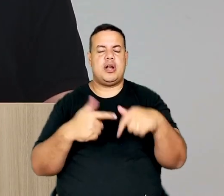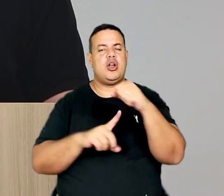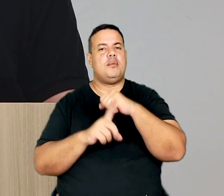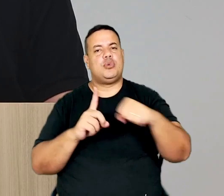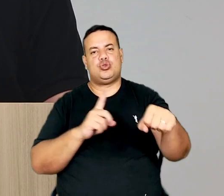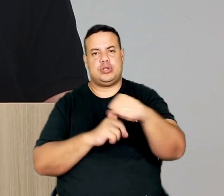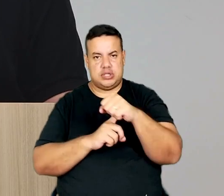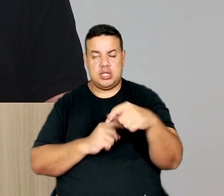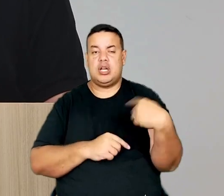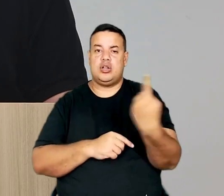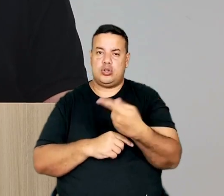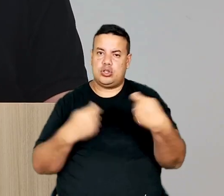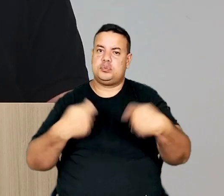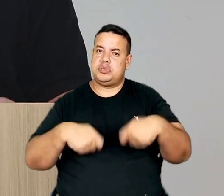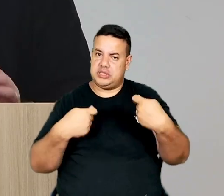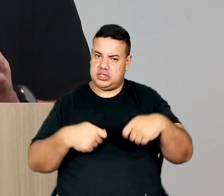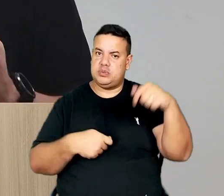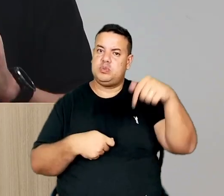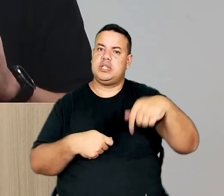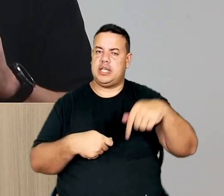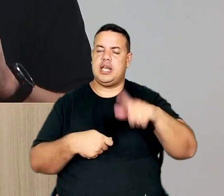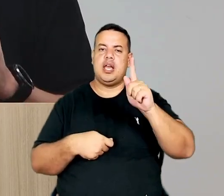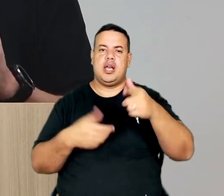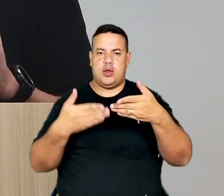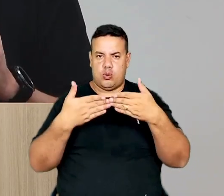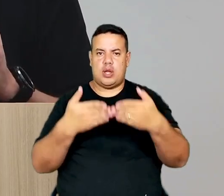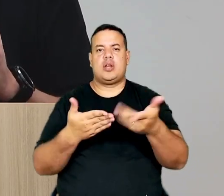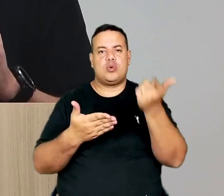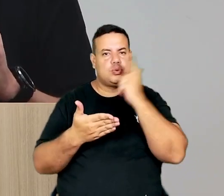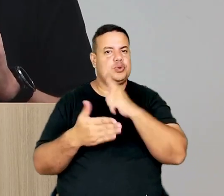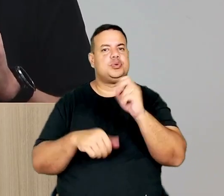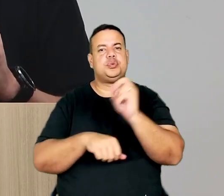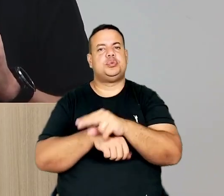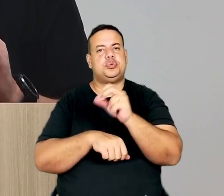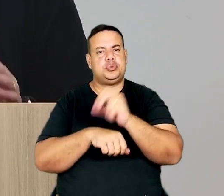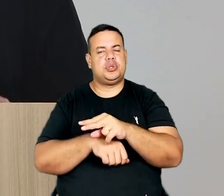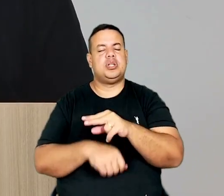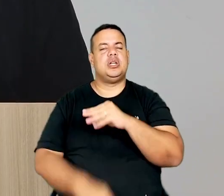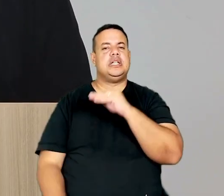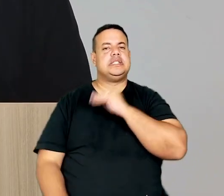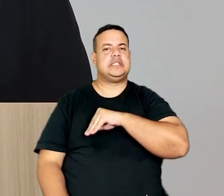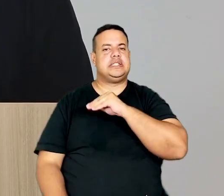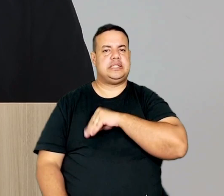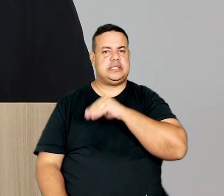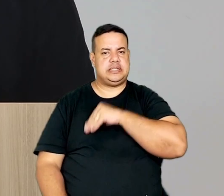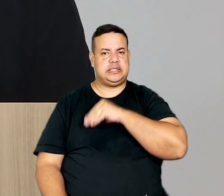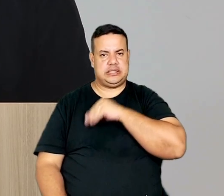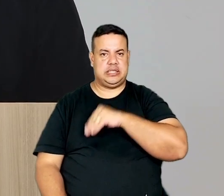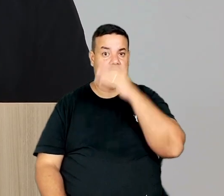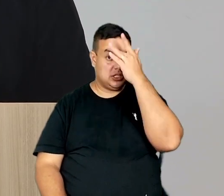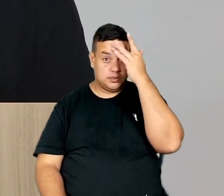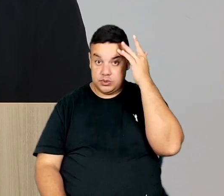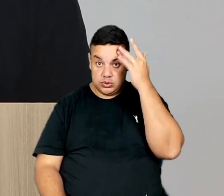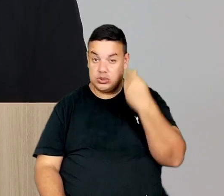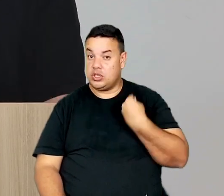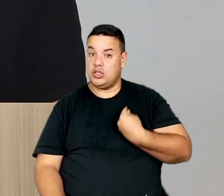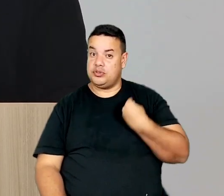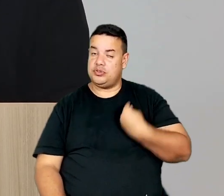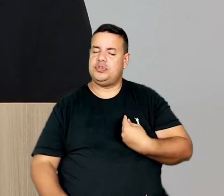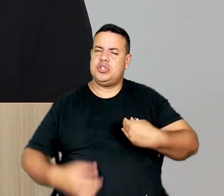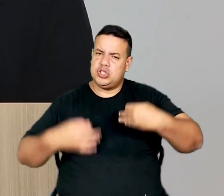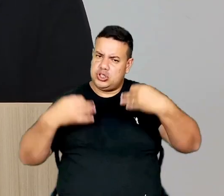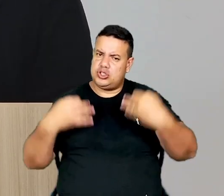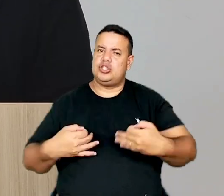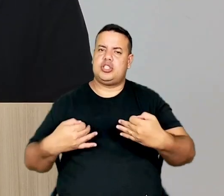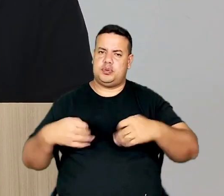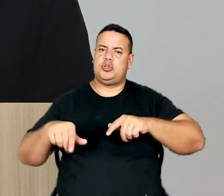nós precisamos em Guaíra. Gerar emprego, gerar renda, né, para que as pessoas possam sobreviver dignamente, né, do seu